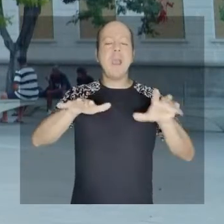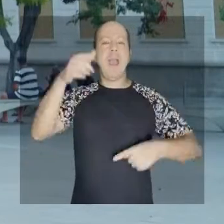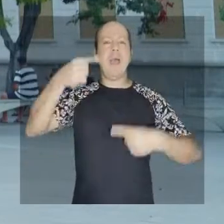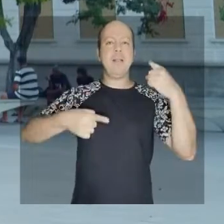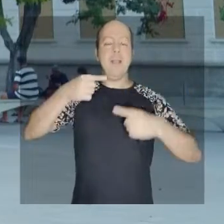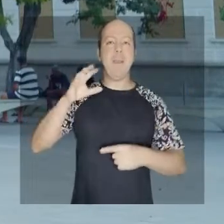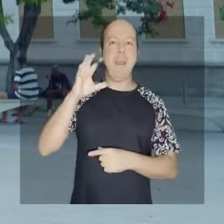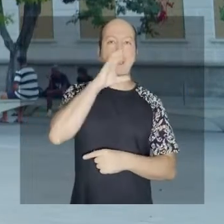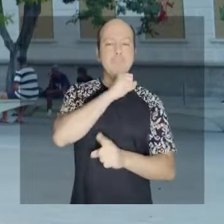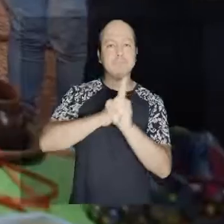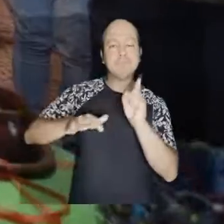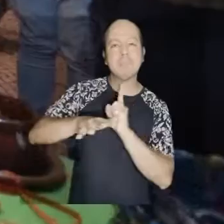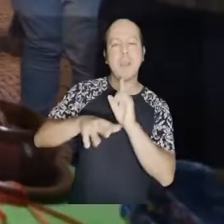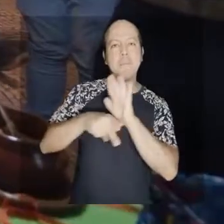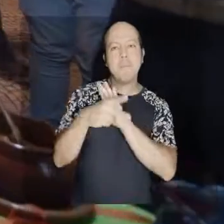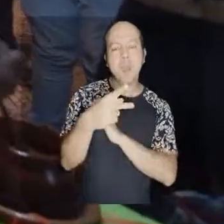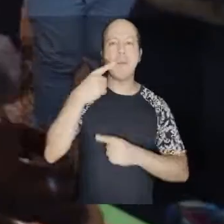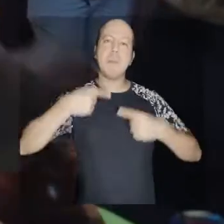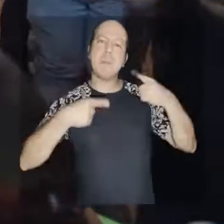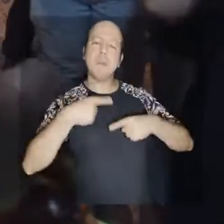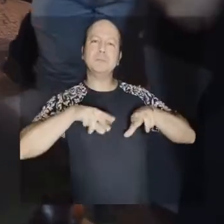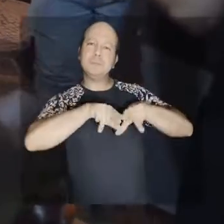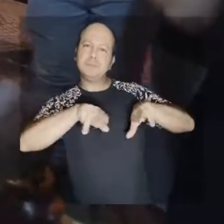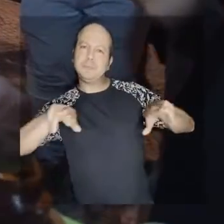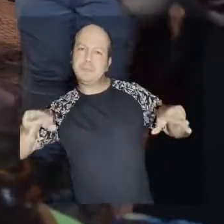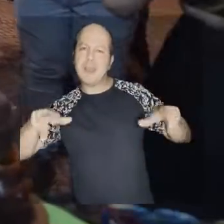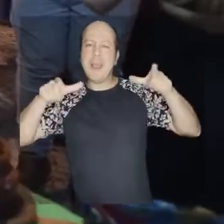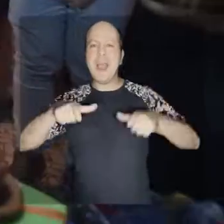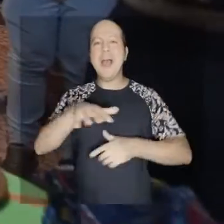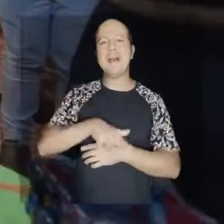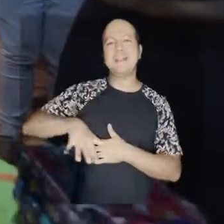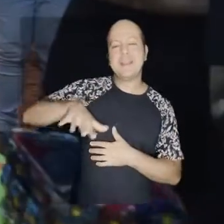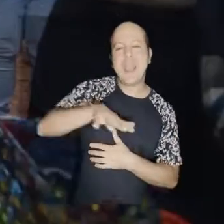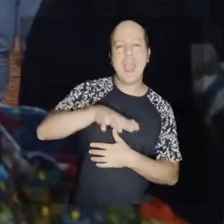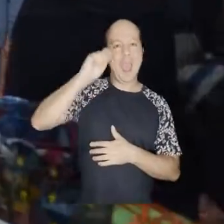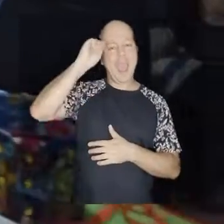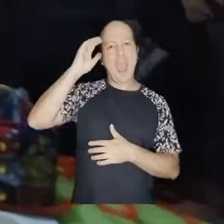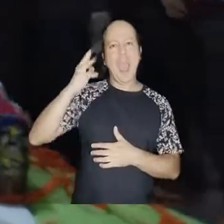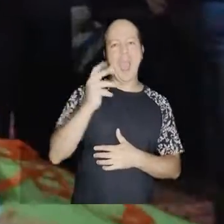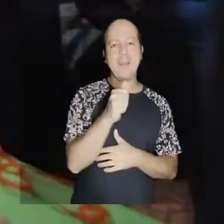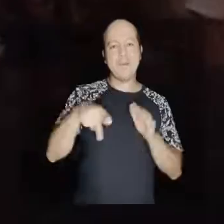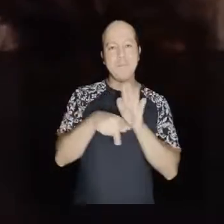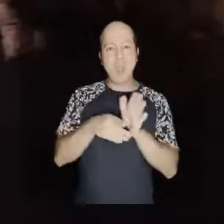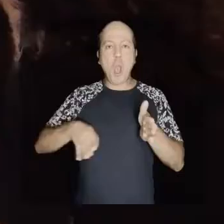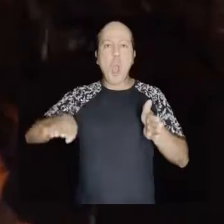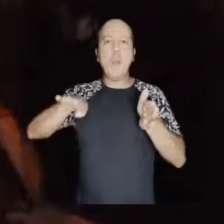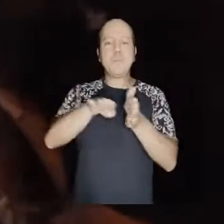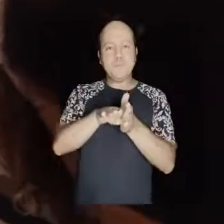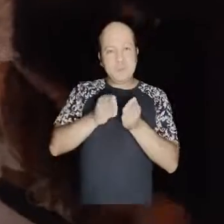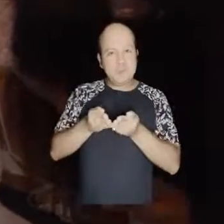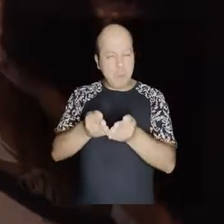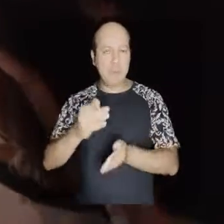temas emergentes para a sociedade, de discutir toda a pluralidade desse território que é a pequena África, que é a região portuária. Um museu que traz